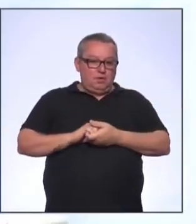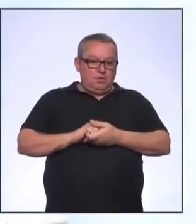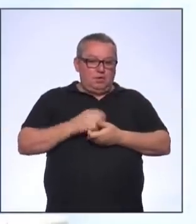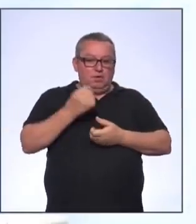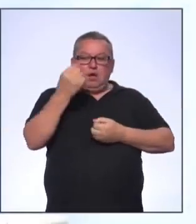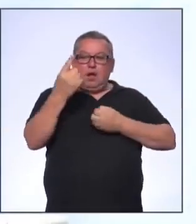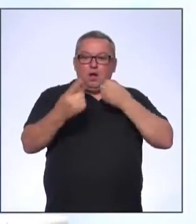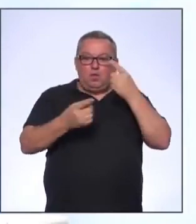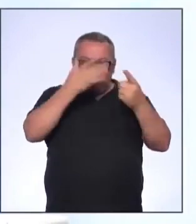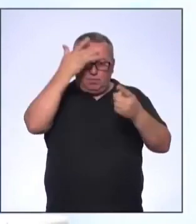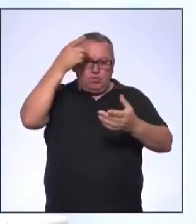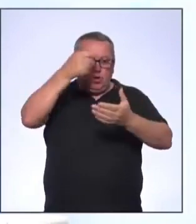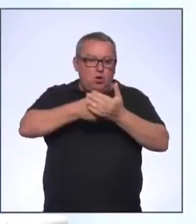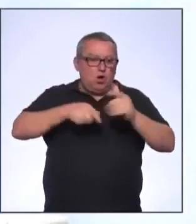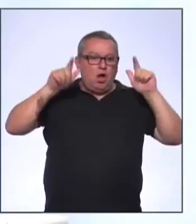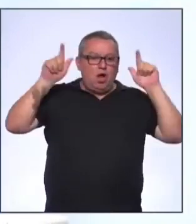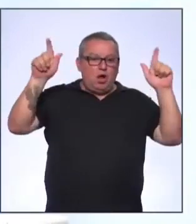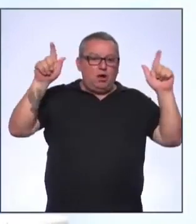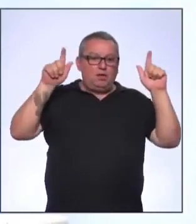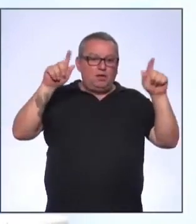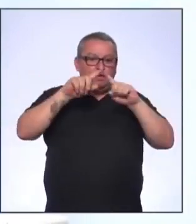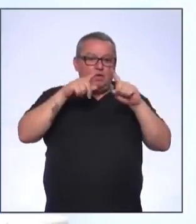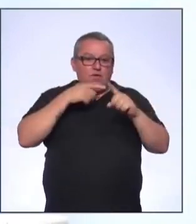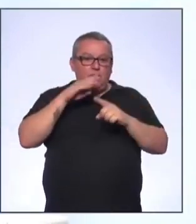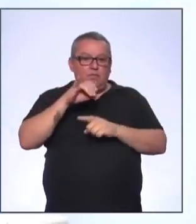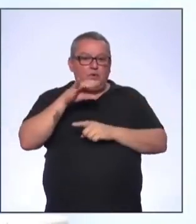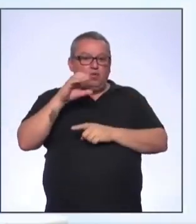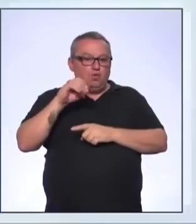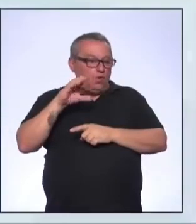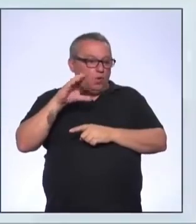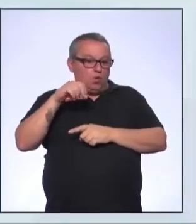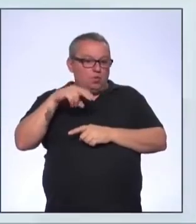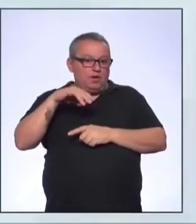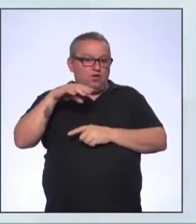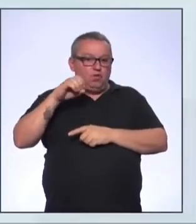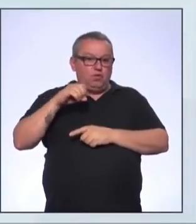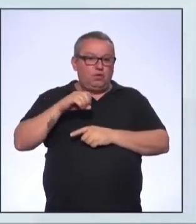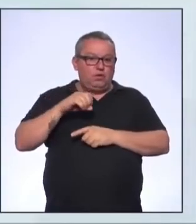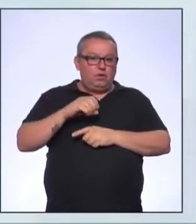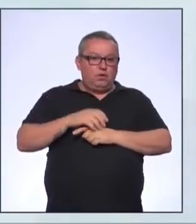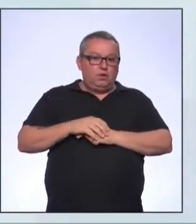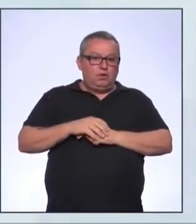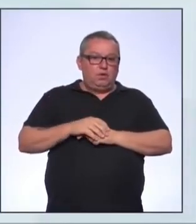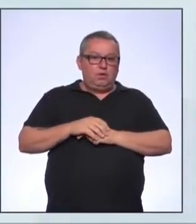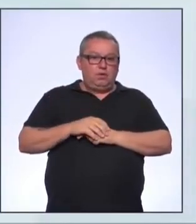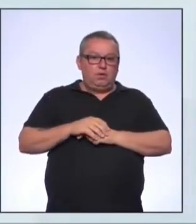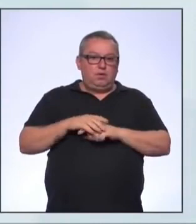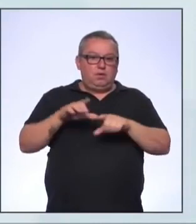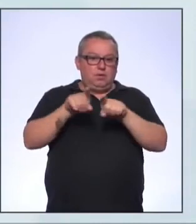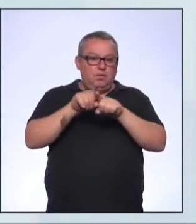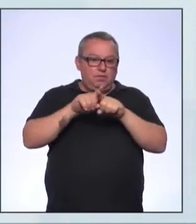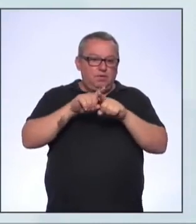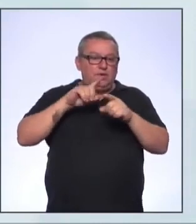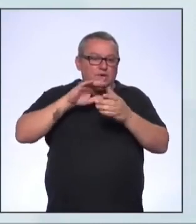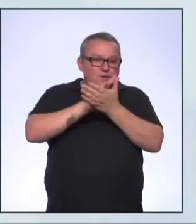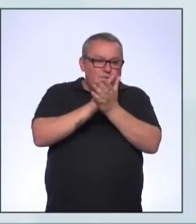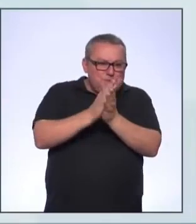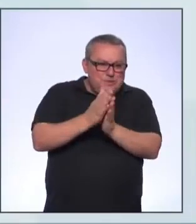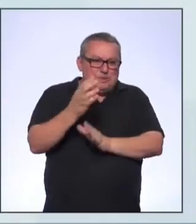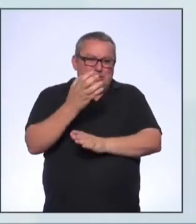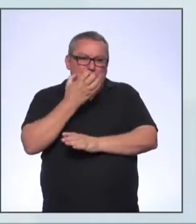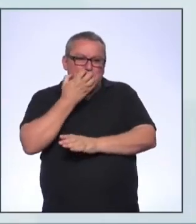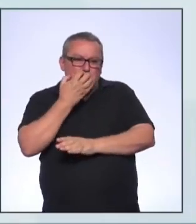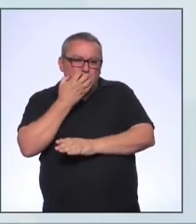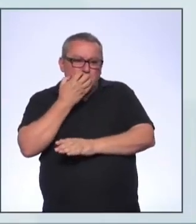Alguns ativistas acusam o laboratório Beauty Cosméticos, na tela, de maus tratos em cães